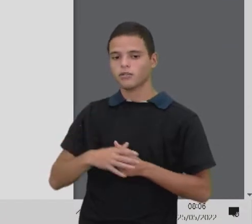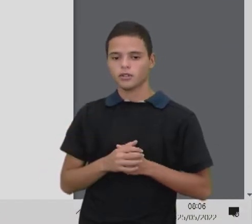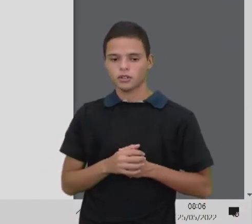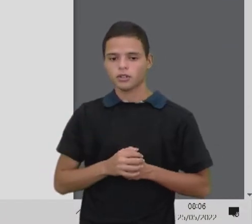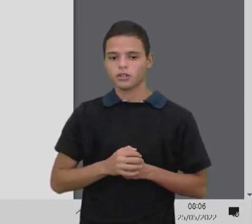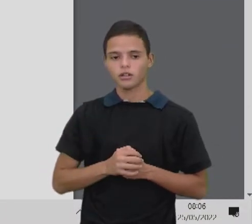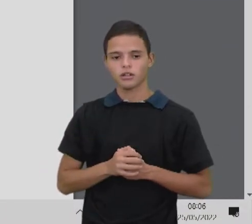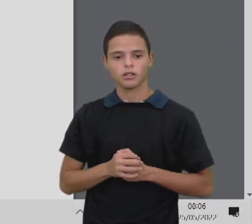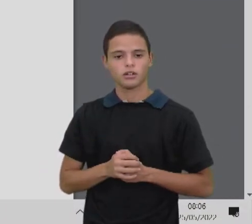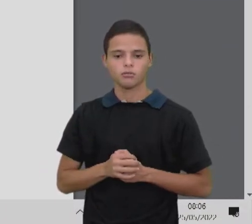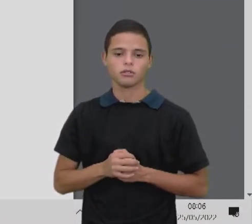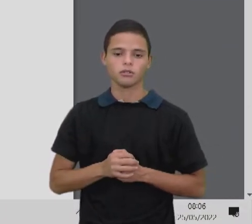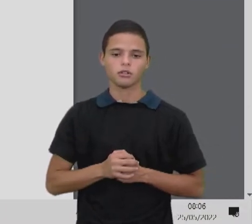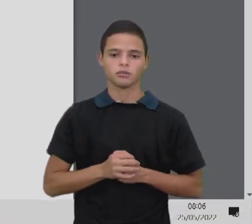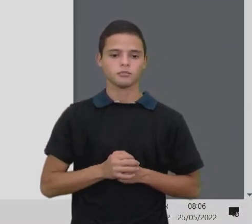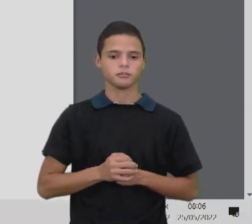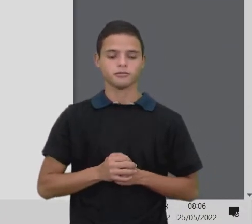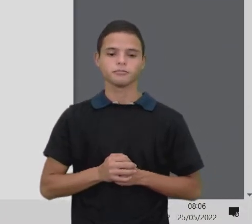diretor, tá ok?